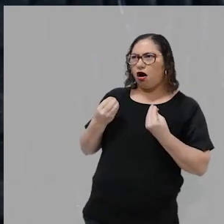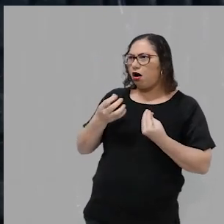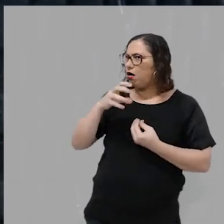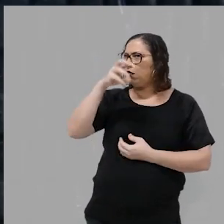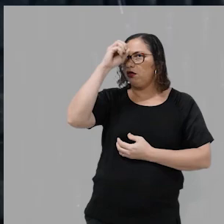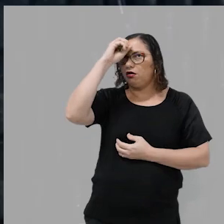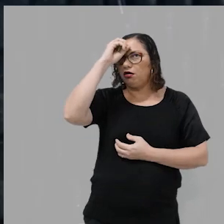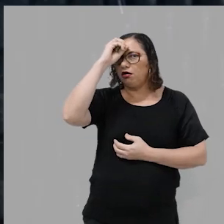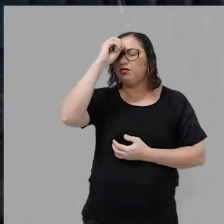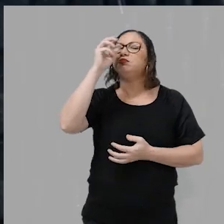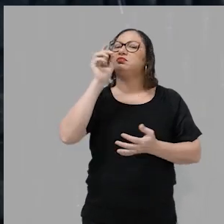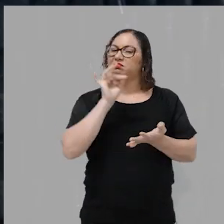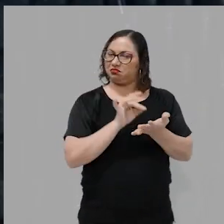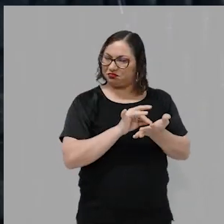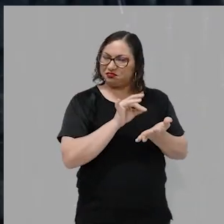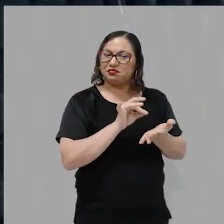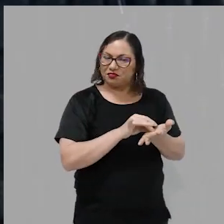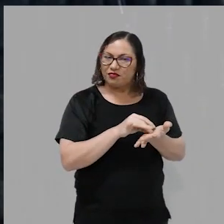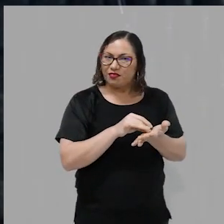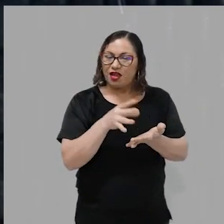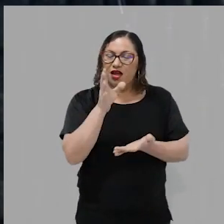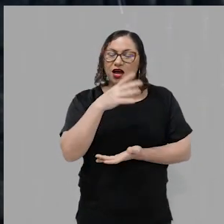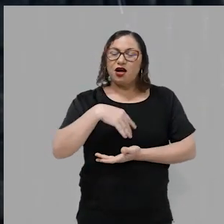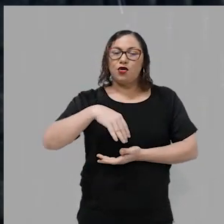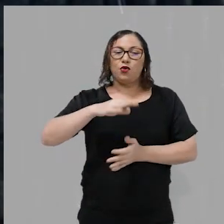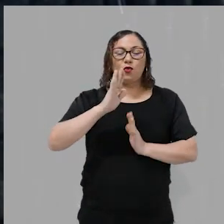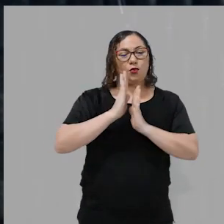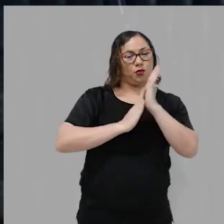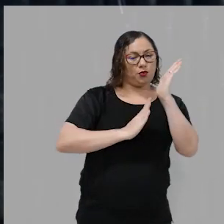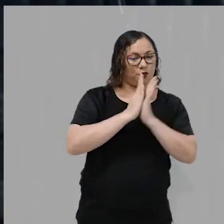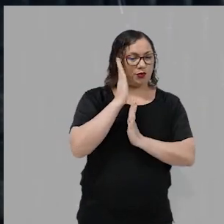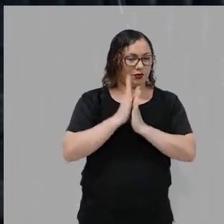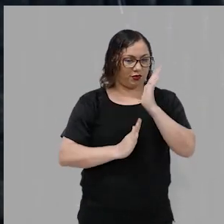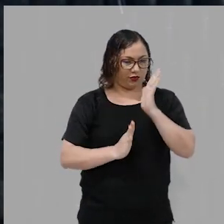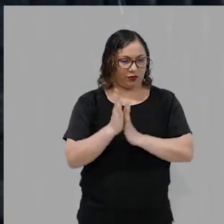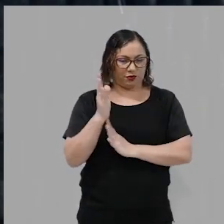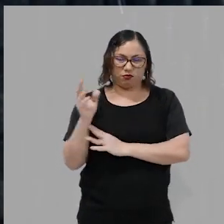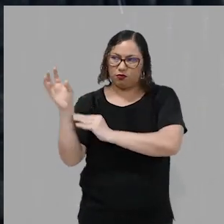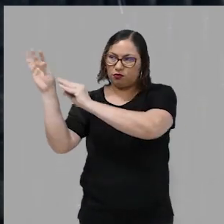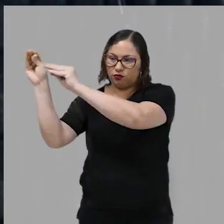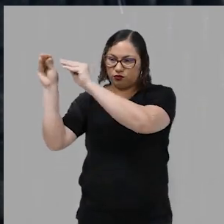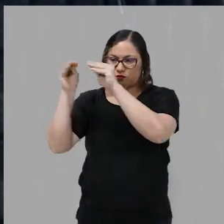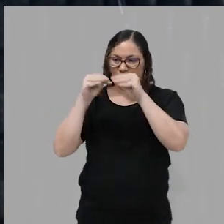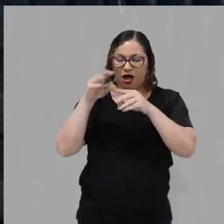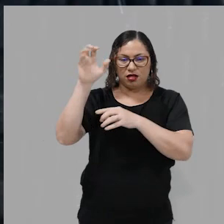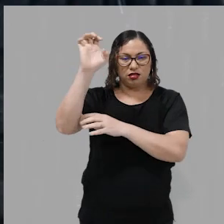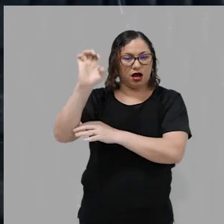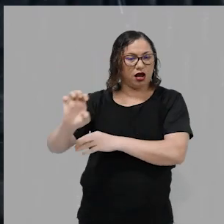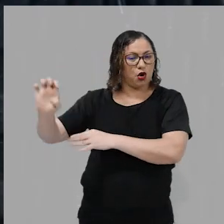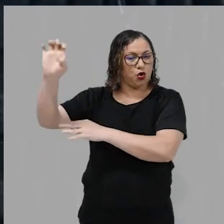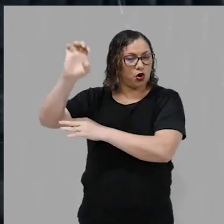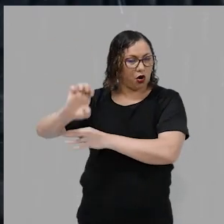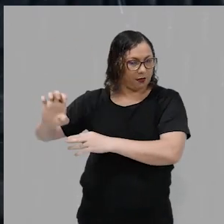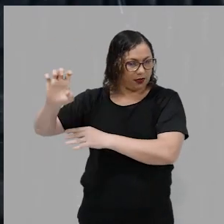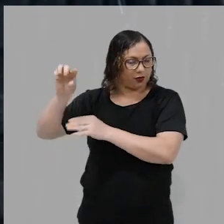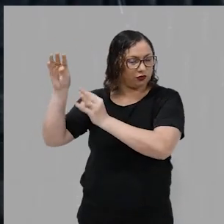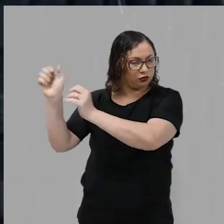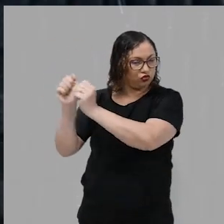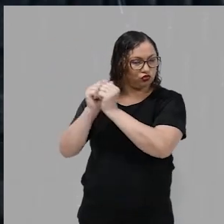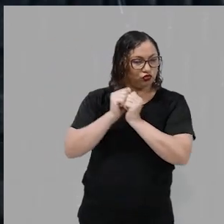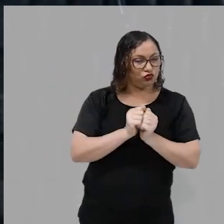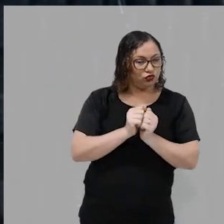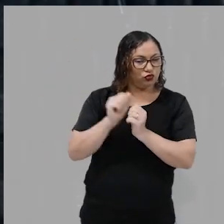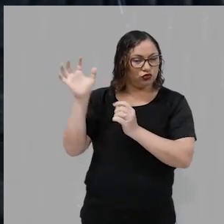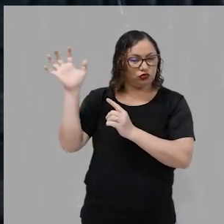Pois é. O Bumba Meu Boi veio da Europa, junto com essa influência cultural europeia, e